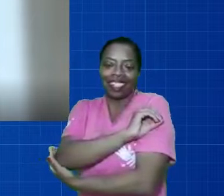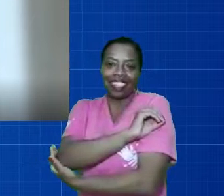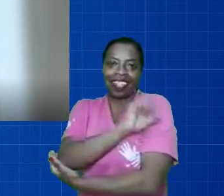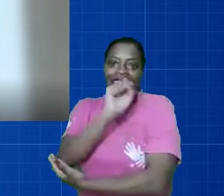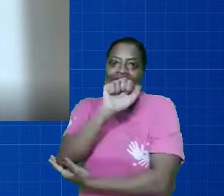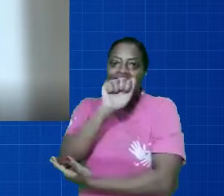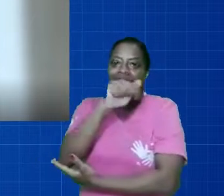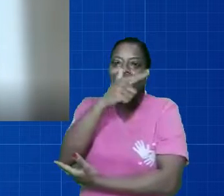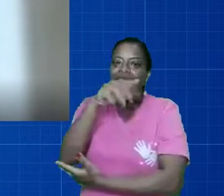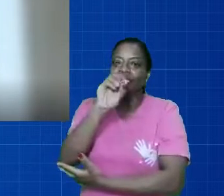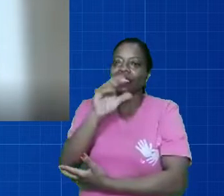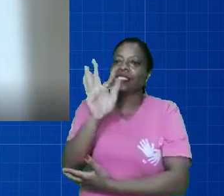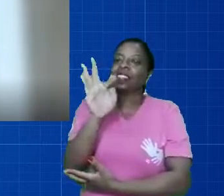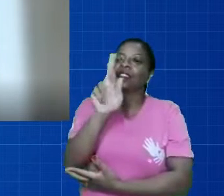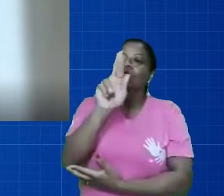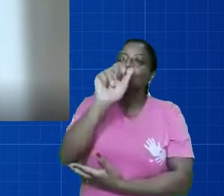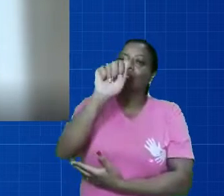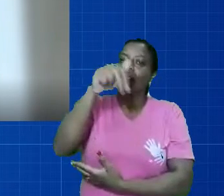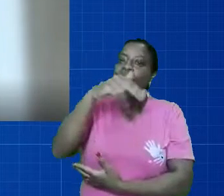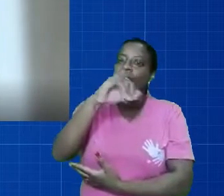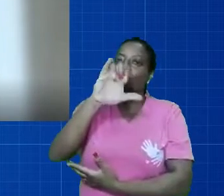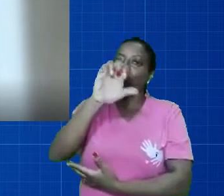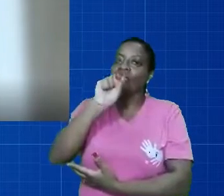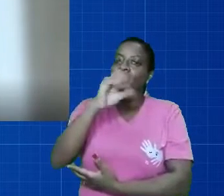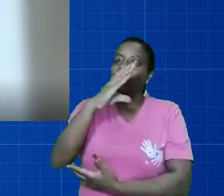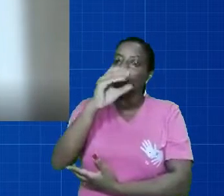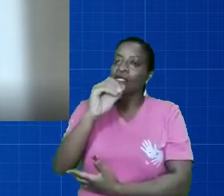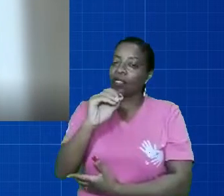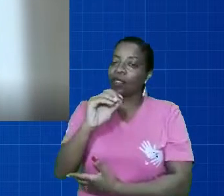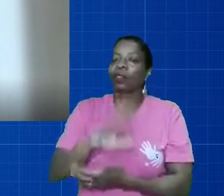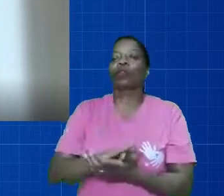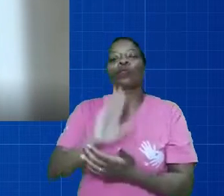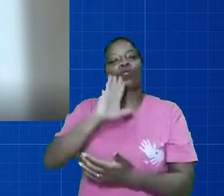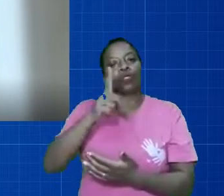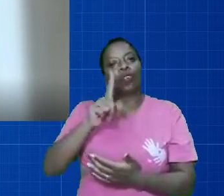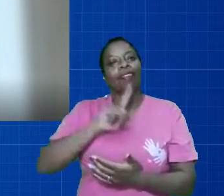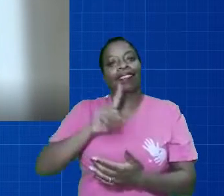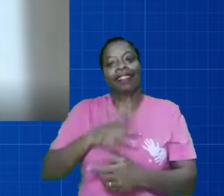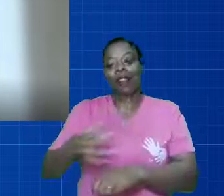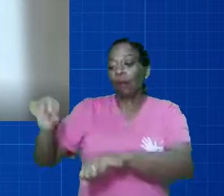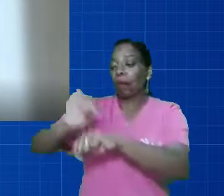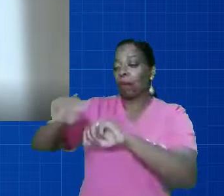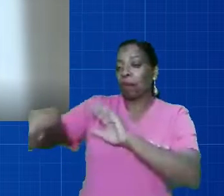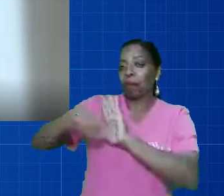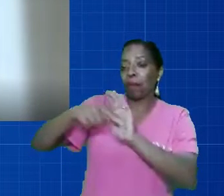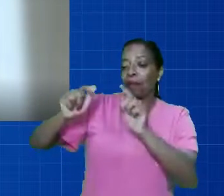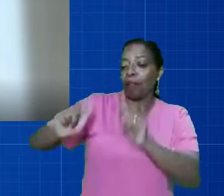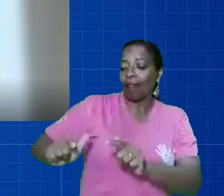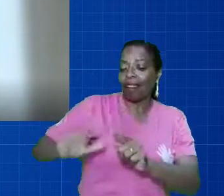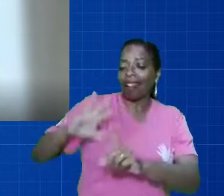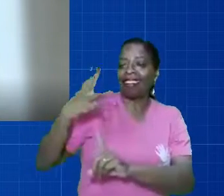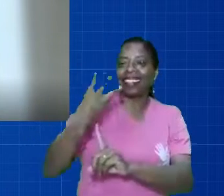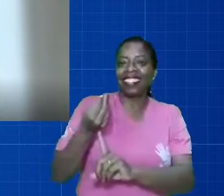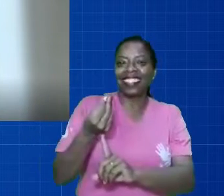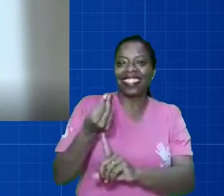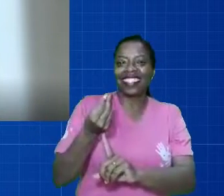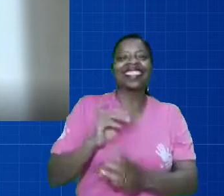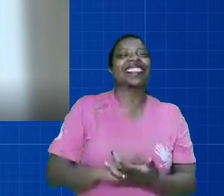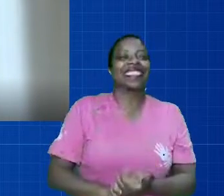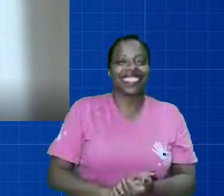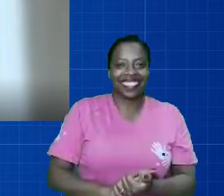Arte, desde 2021, né, e este ano de 2022, está trazendo também